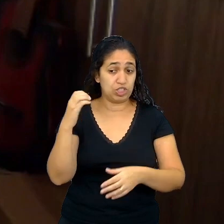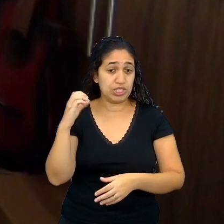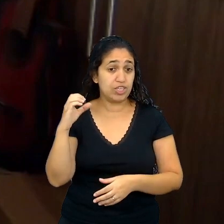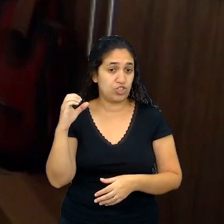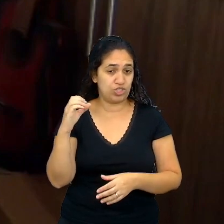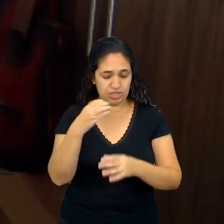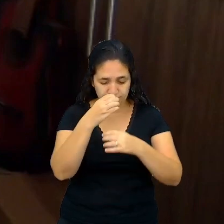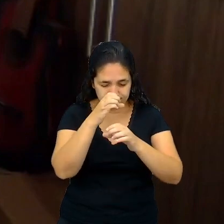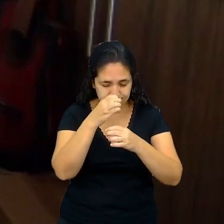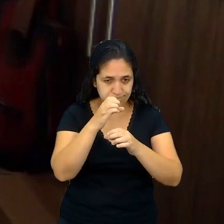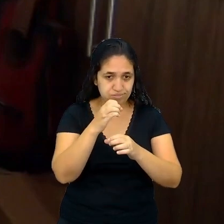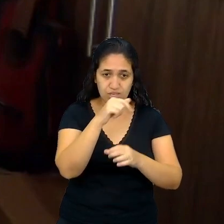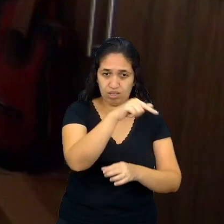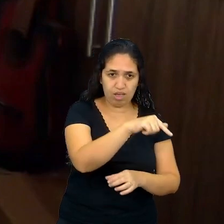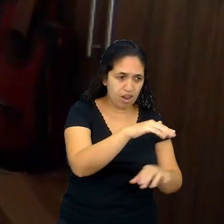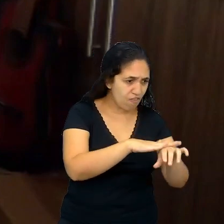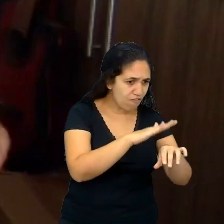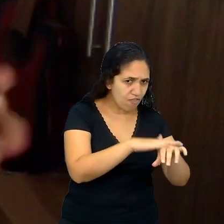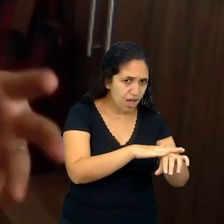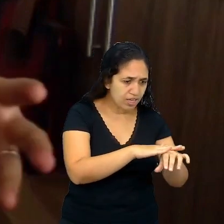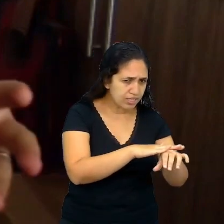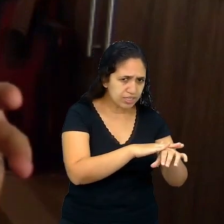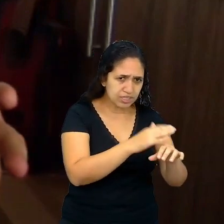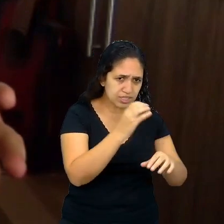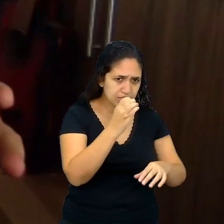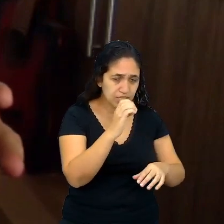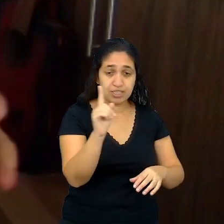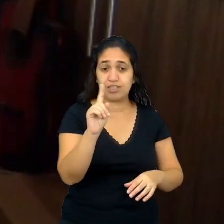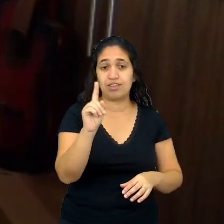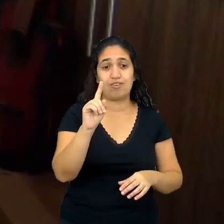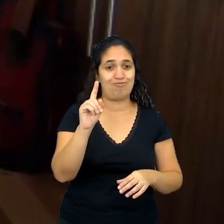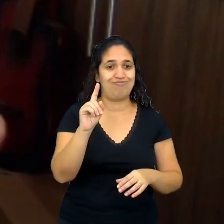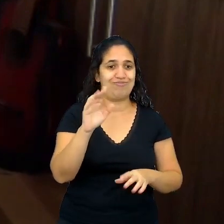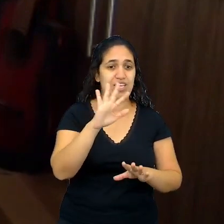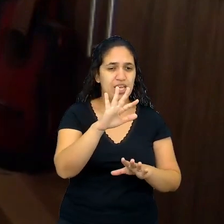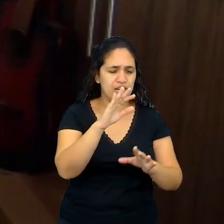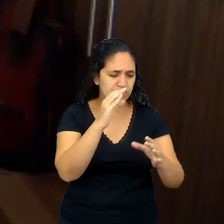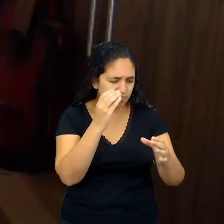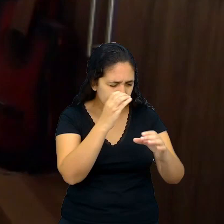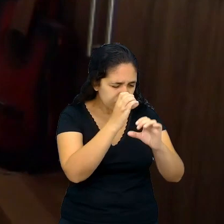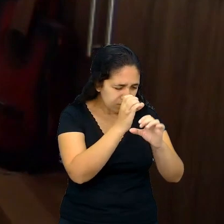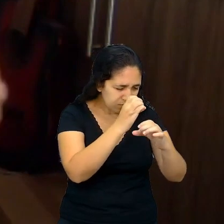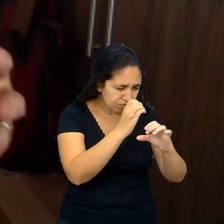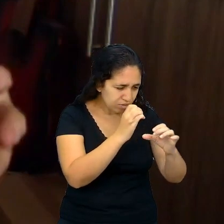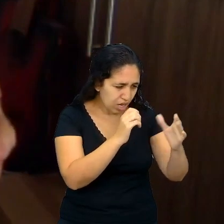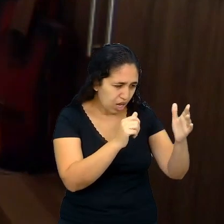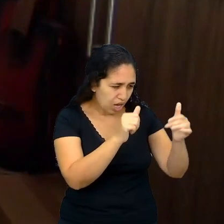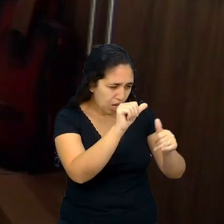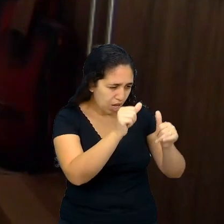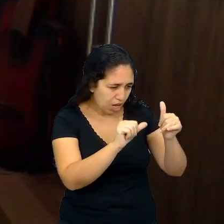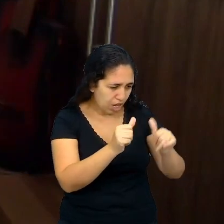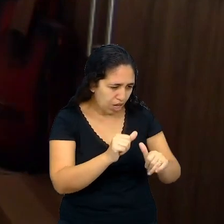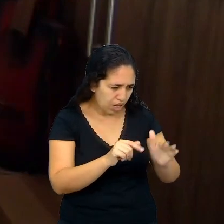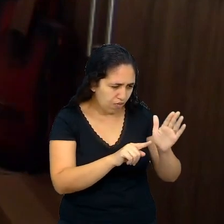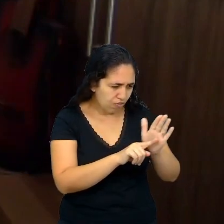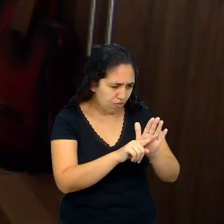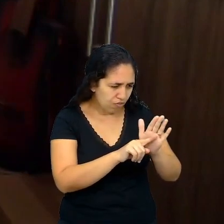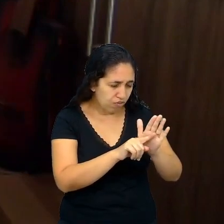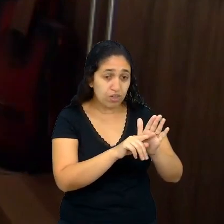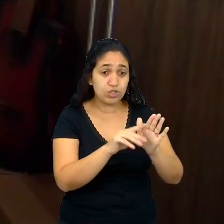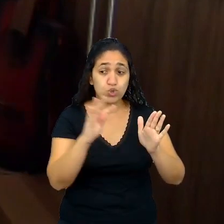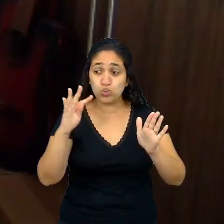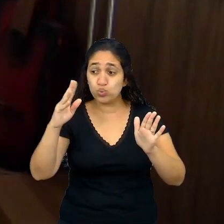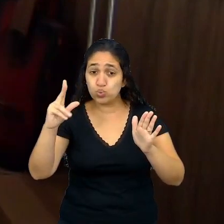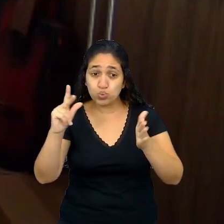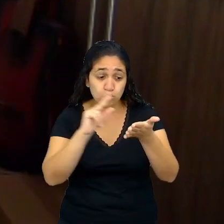faz ciência. Ele analisa, ele faz uma análise de todos os artigos que